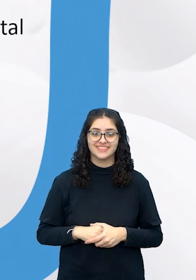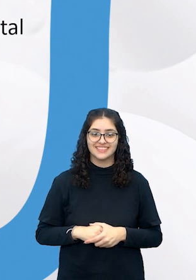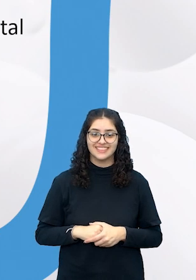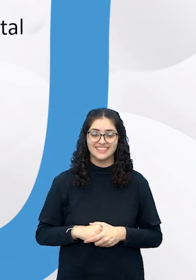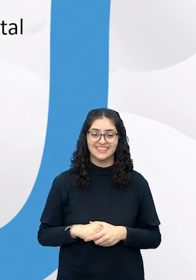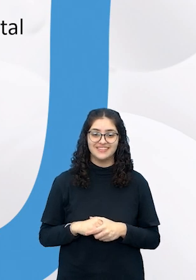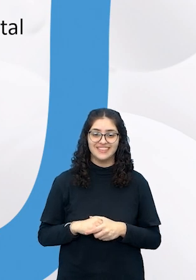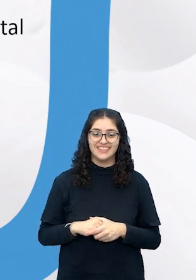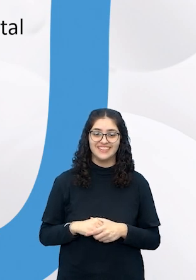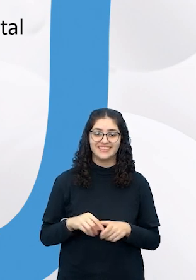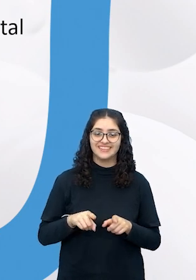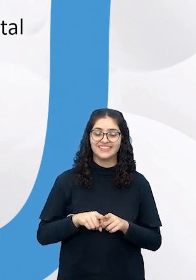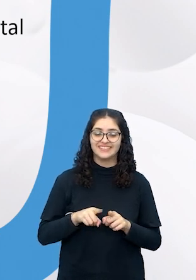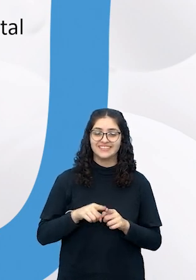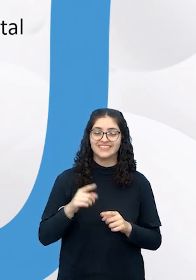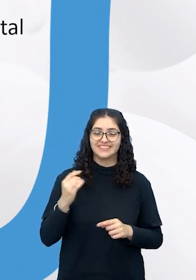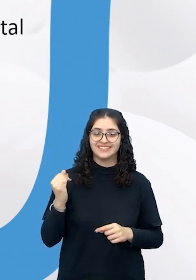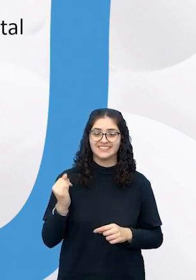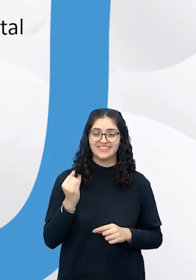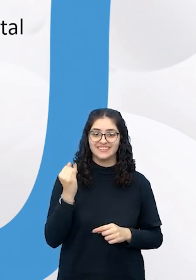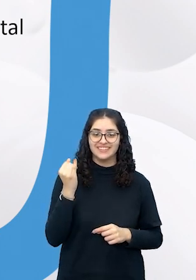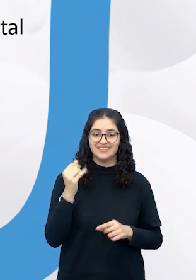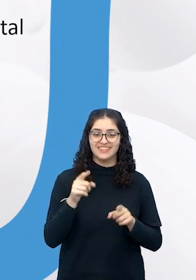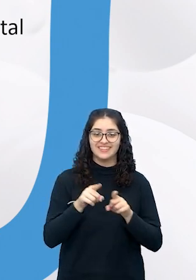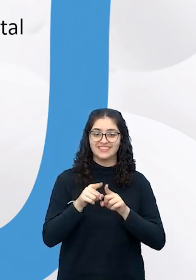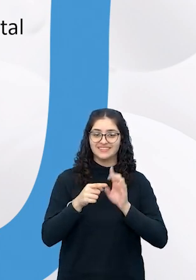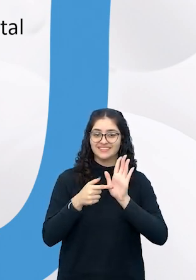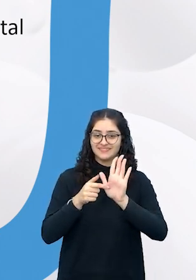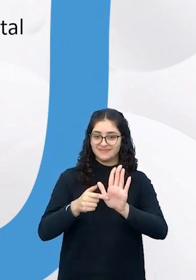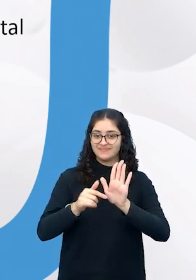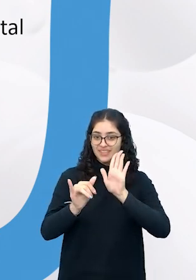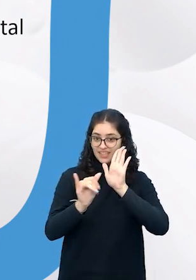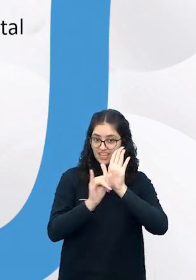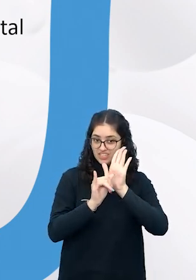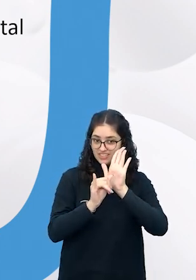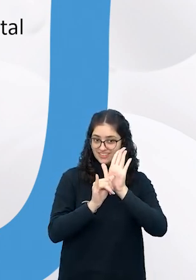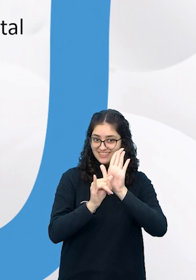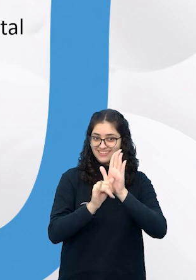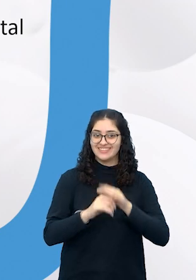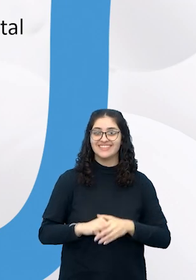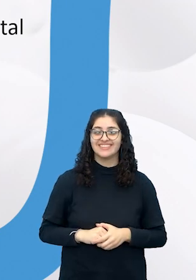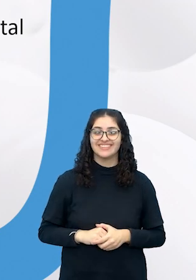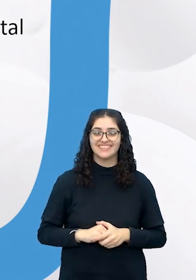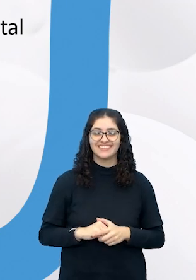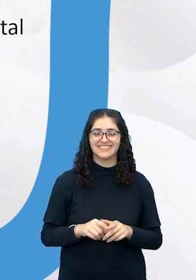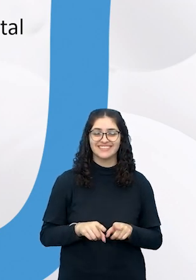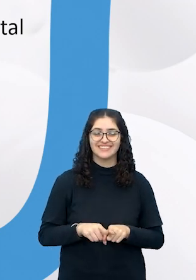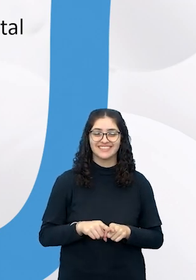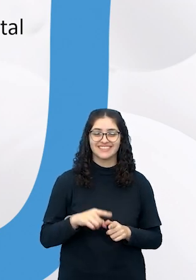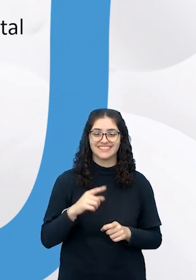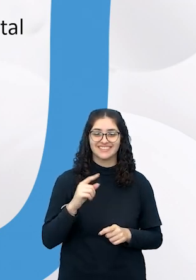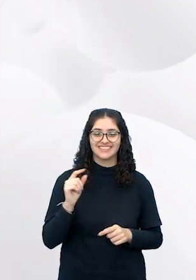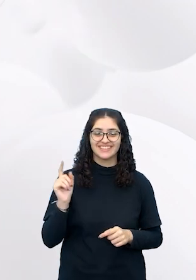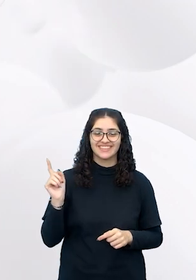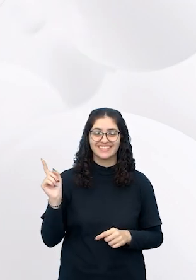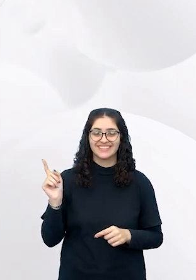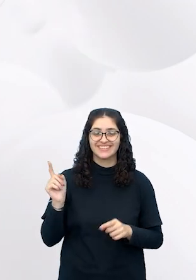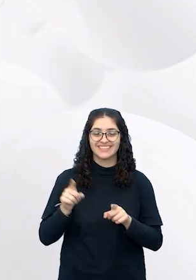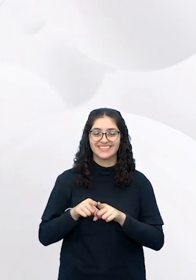é importante também acessar lá no edital que consta no site da EFAP algumas informações, caso você ache